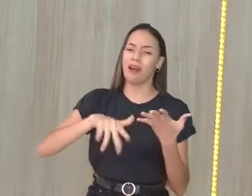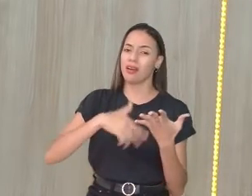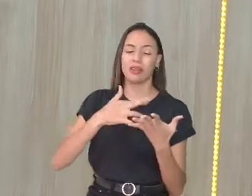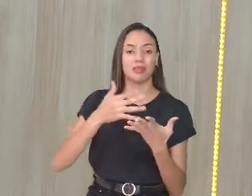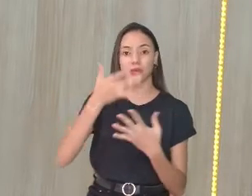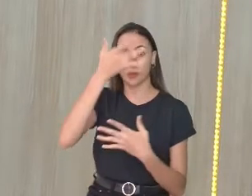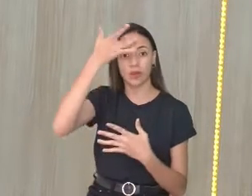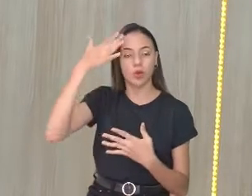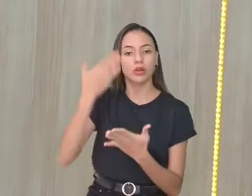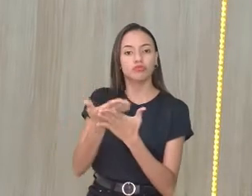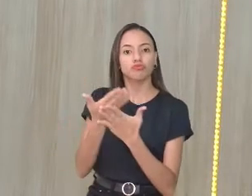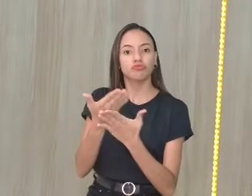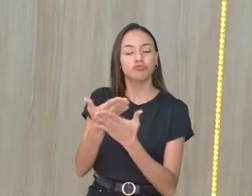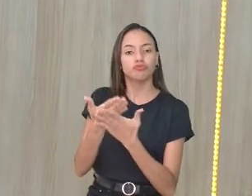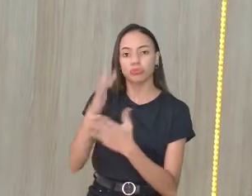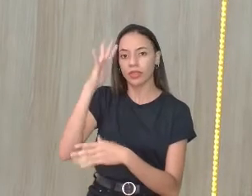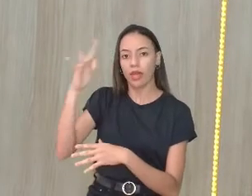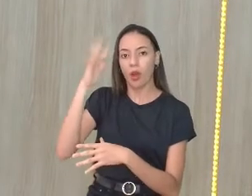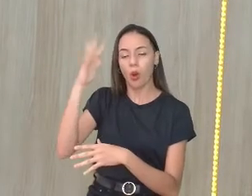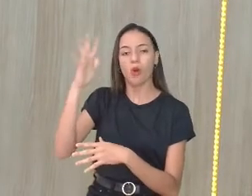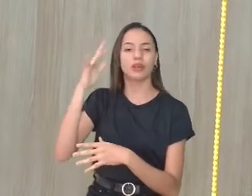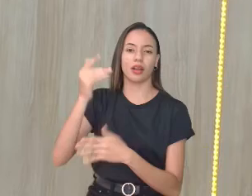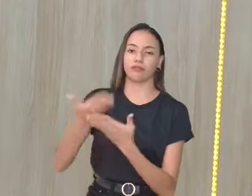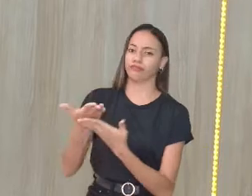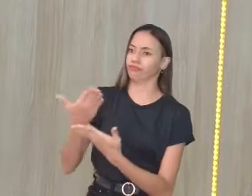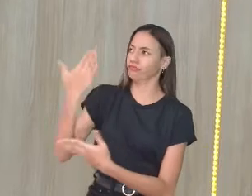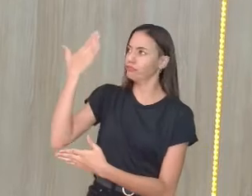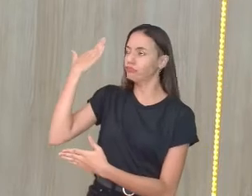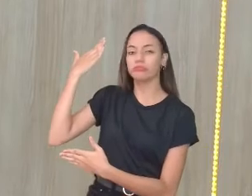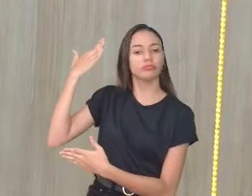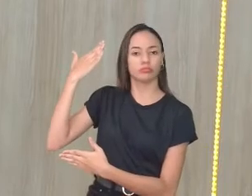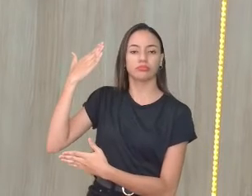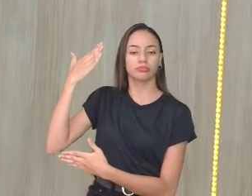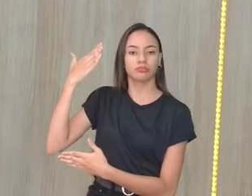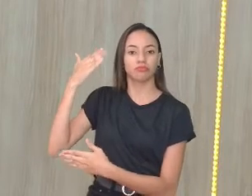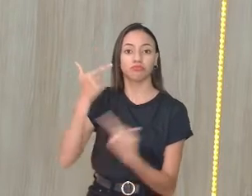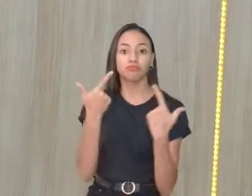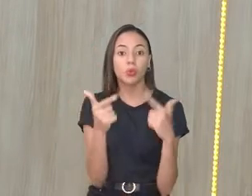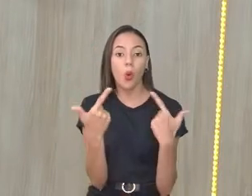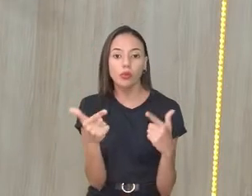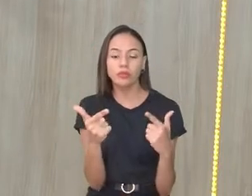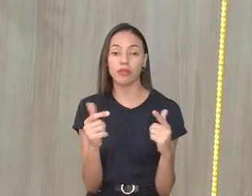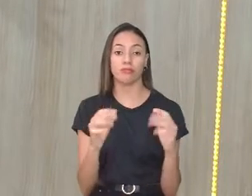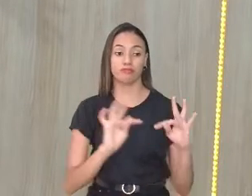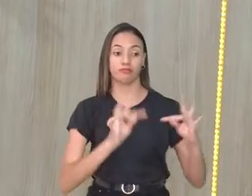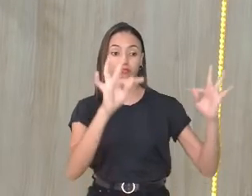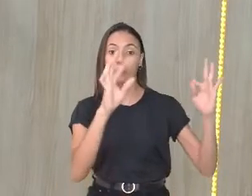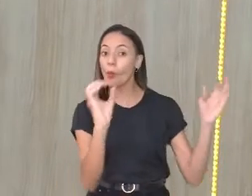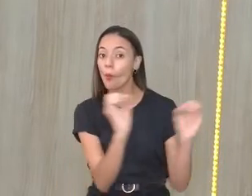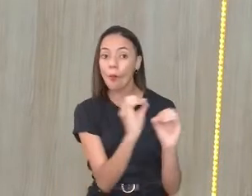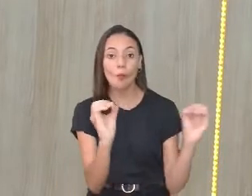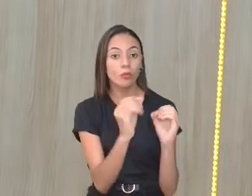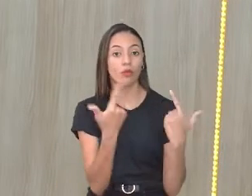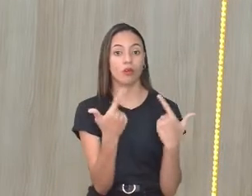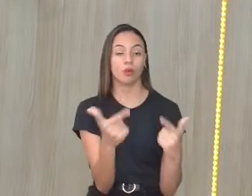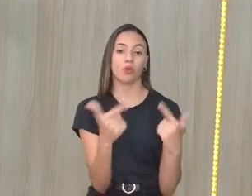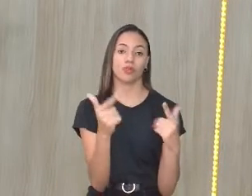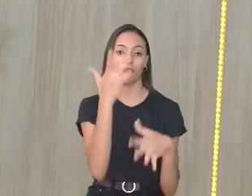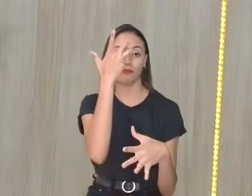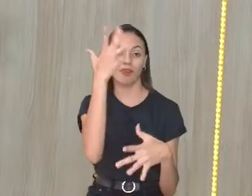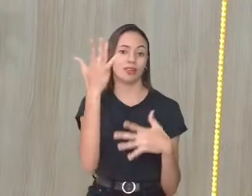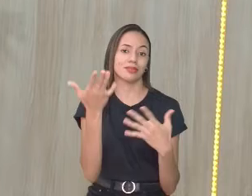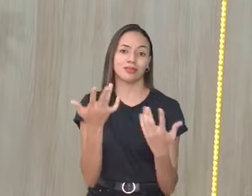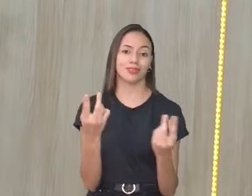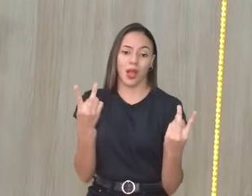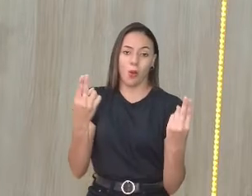né, estudiosos lá para trás, quando não tinha assim, nada de tecnologia, né? Não tinha essas facilidades que a